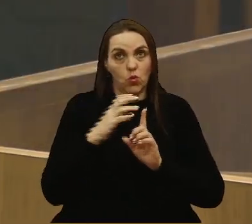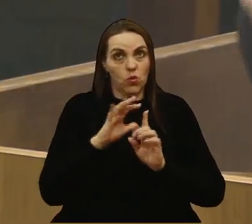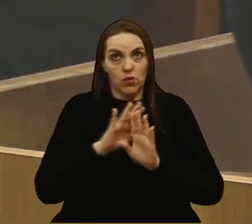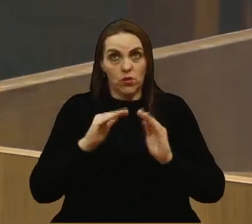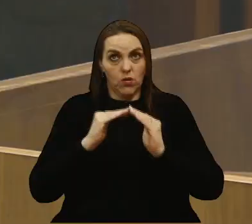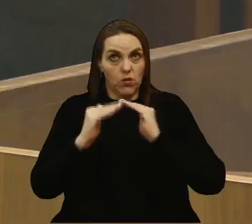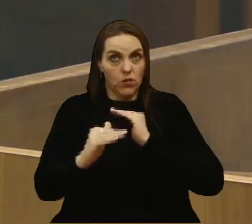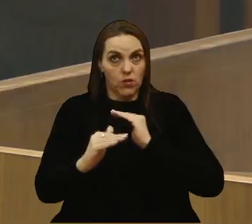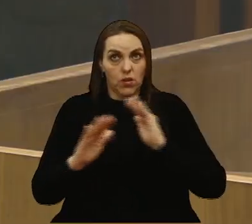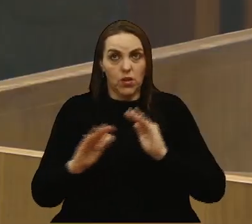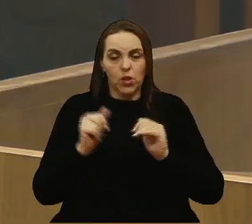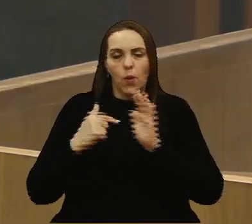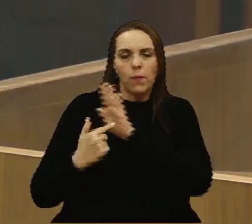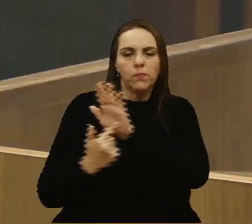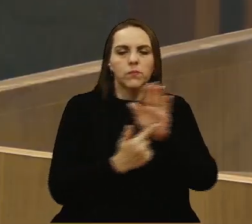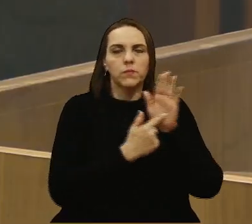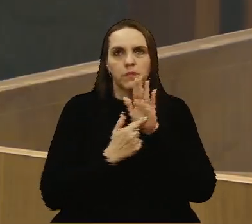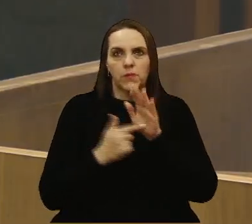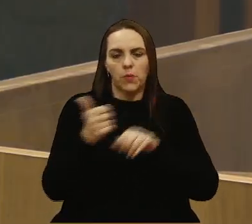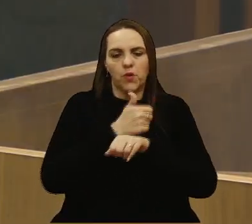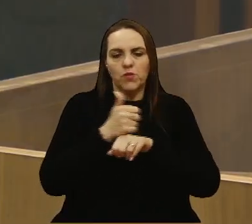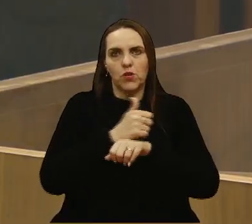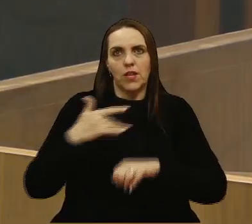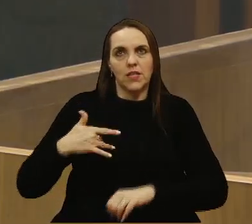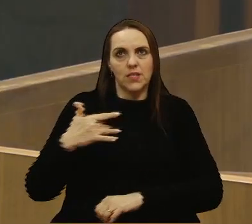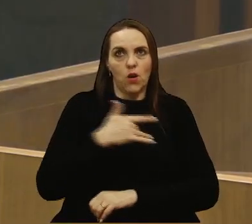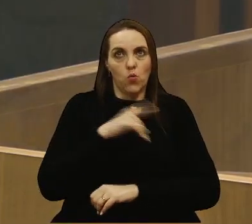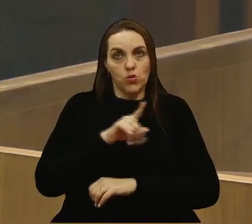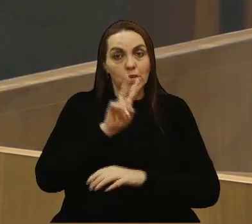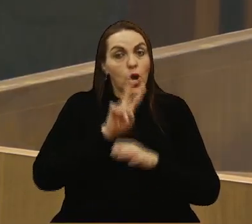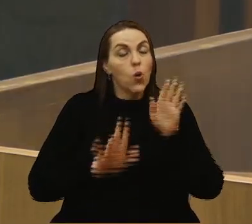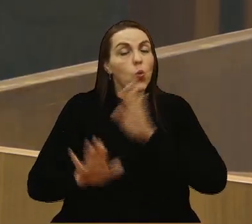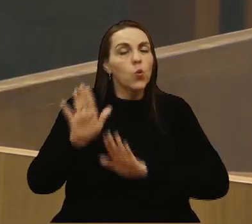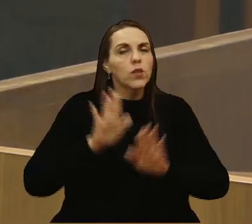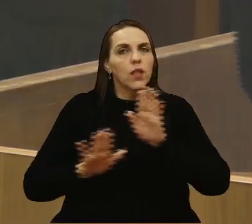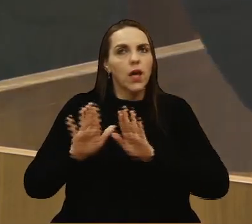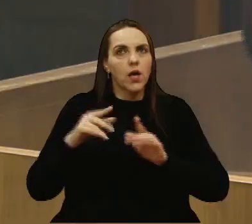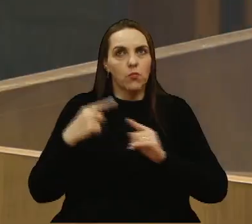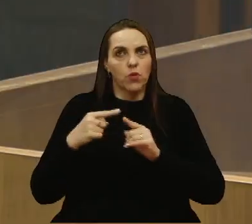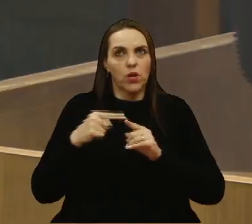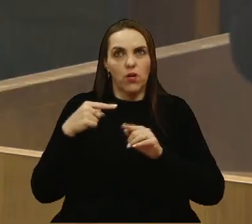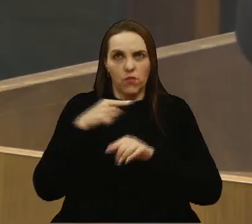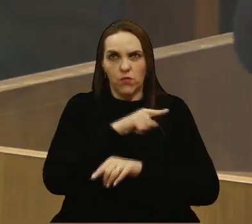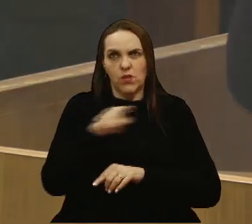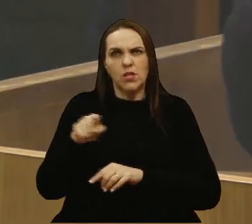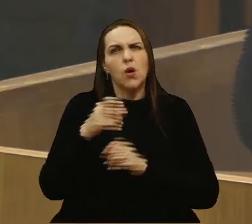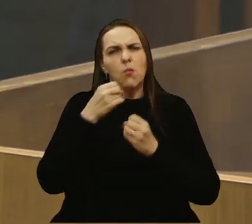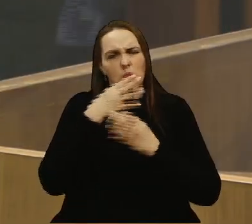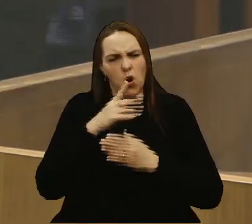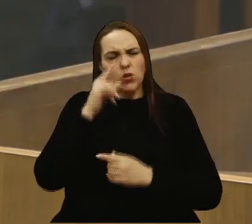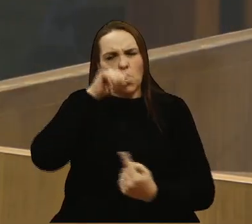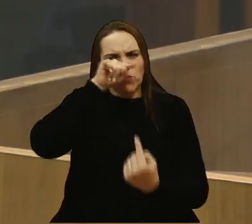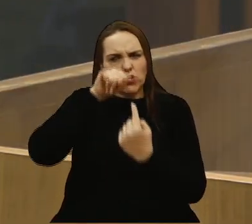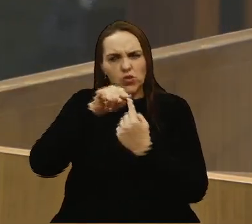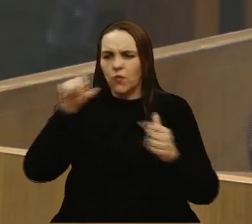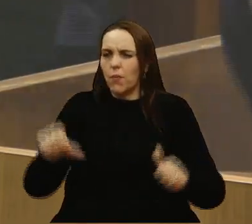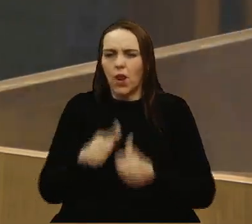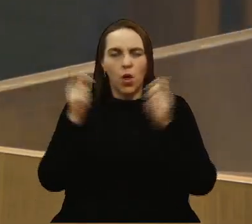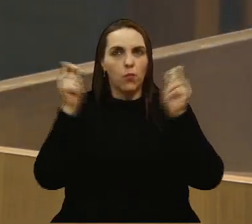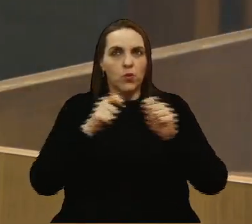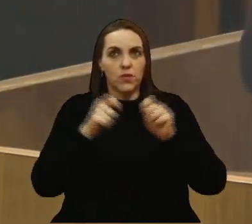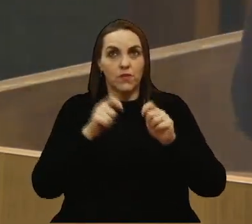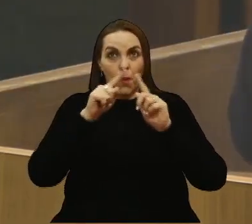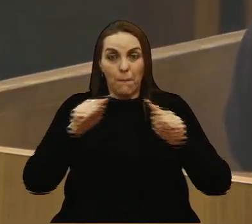não é expondo profissionais da saúde, vereadores. Nós temos que cuidar com isso, porque vocês podem ter tido o melhor das intenções possível.